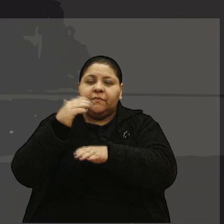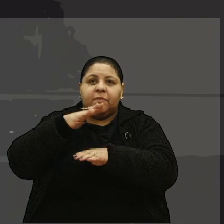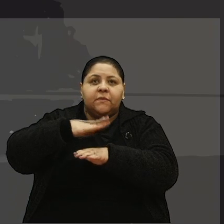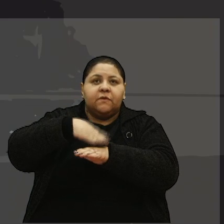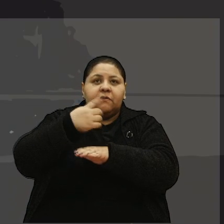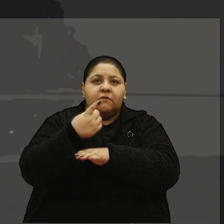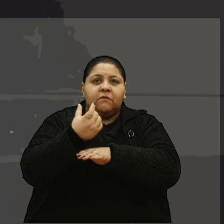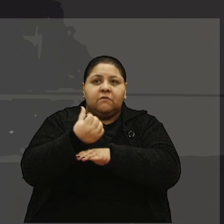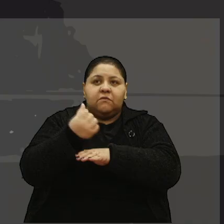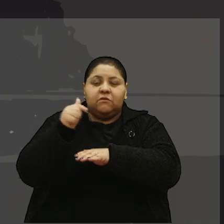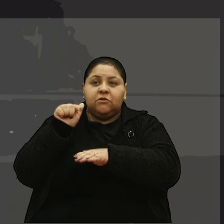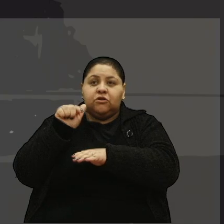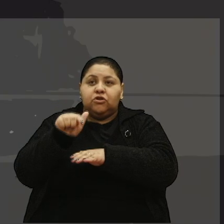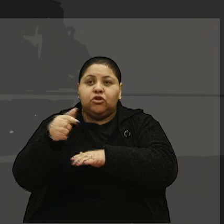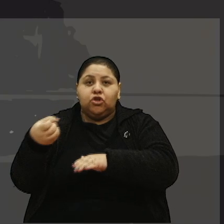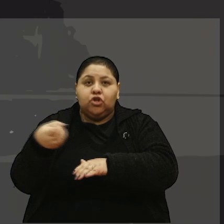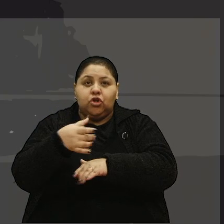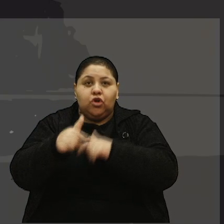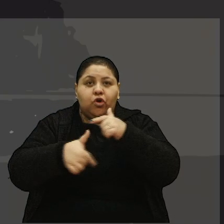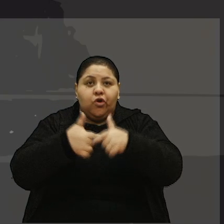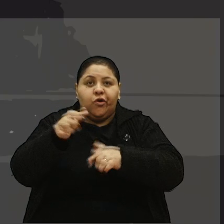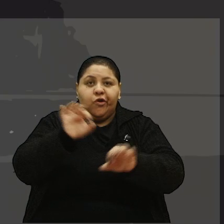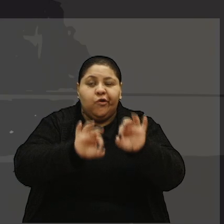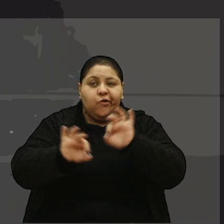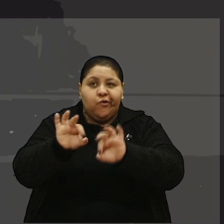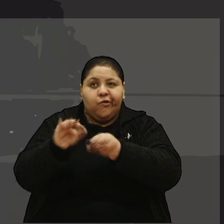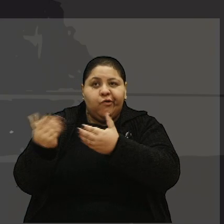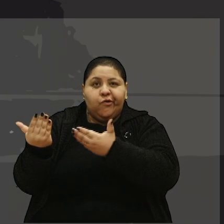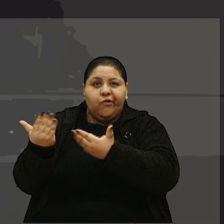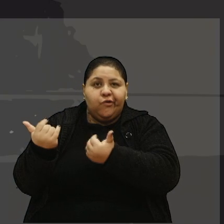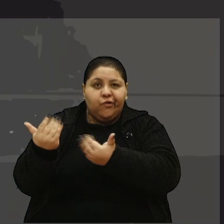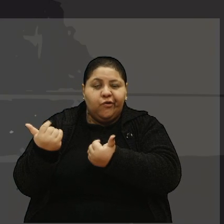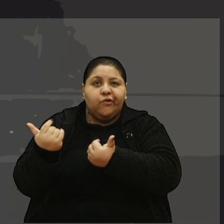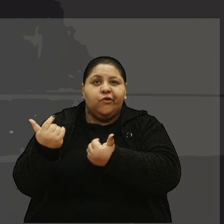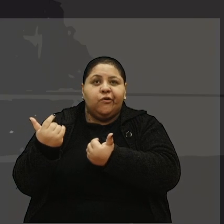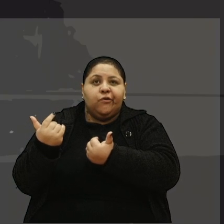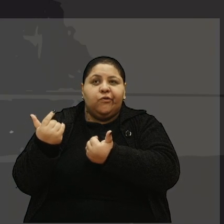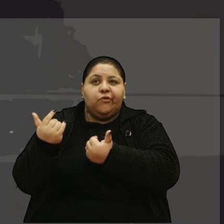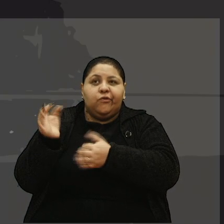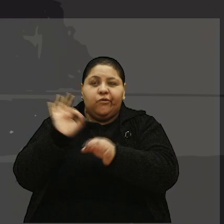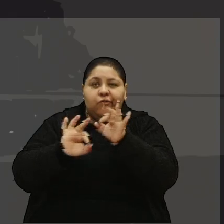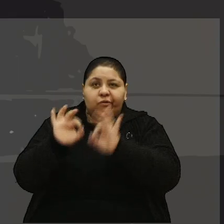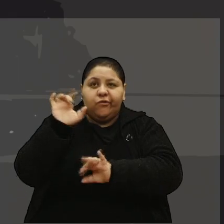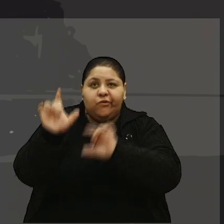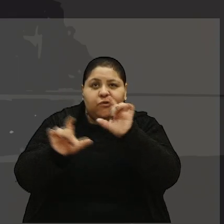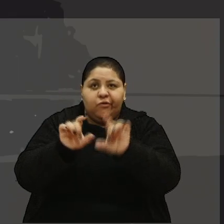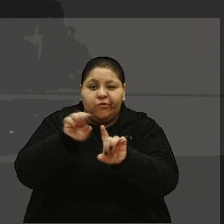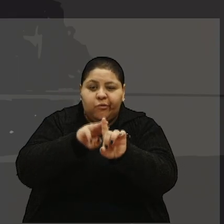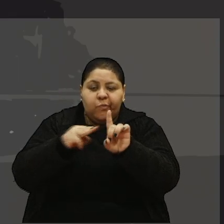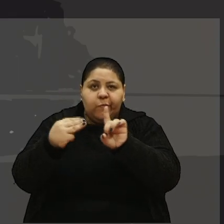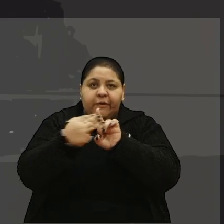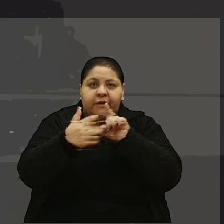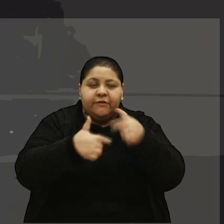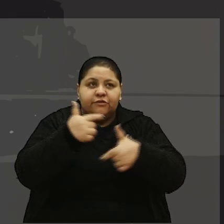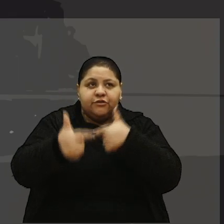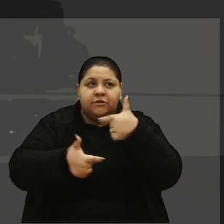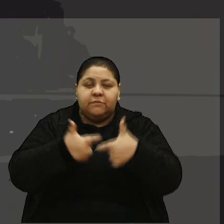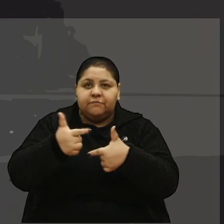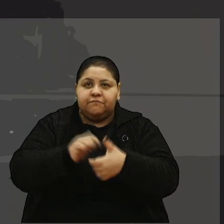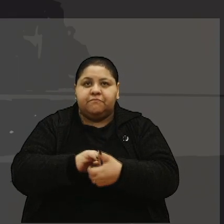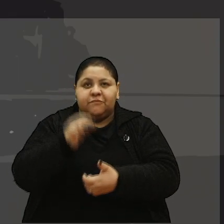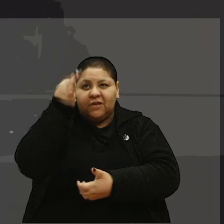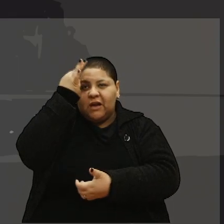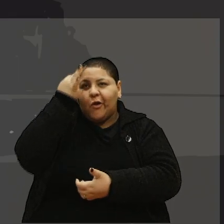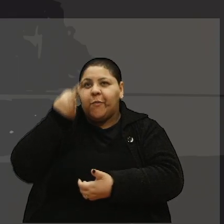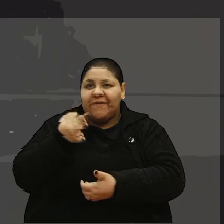16 mil novos empregos, preparando o jovem, preparando as pessoas para o mercado de trabalho.